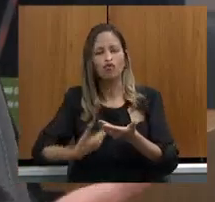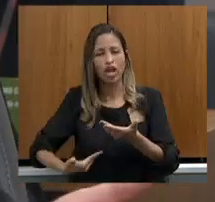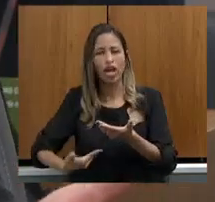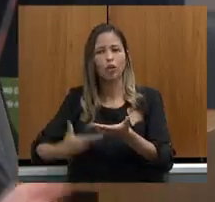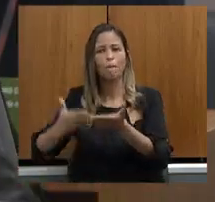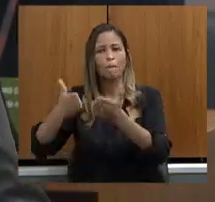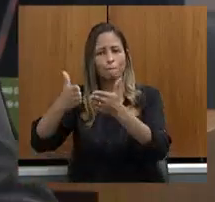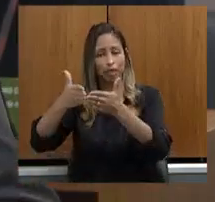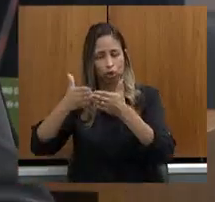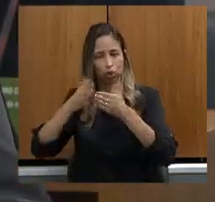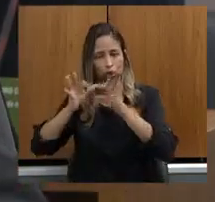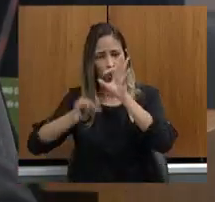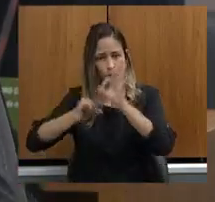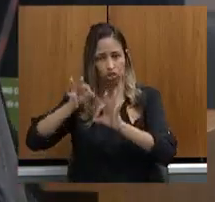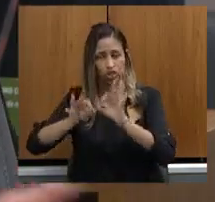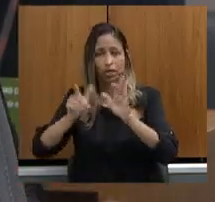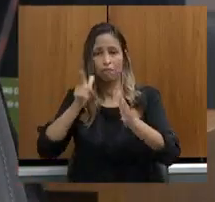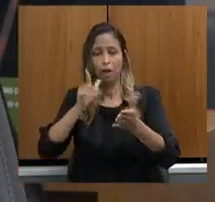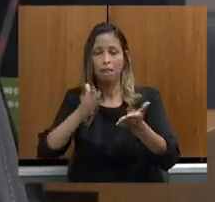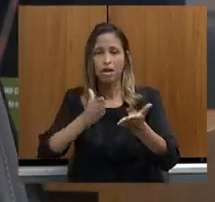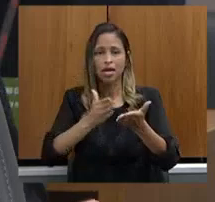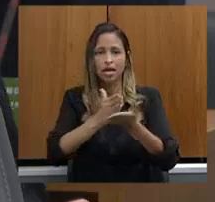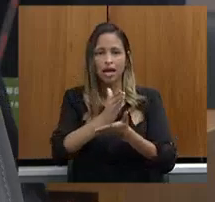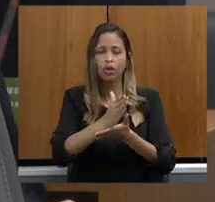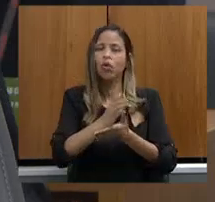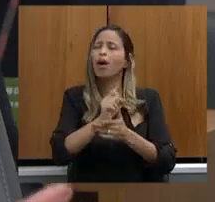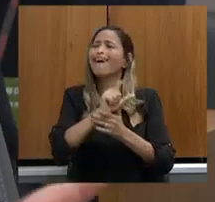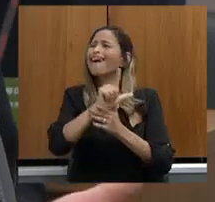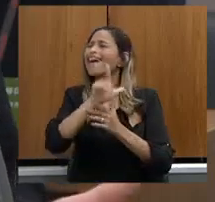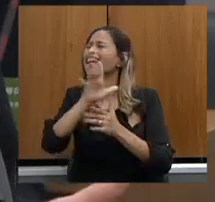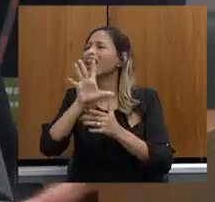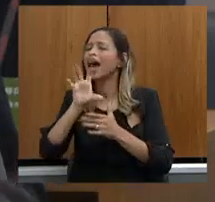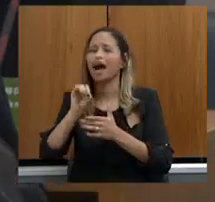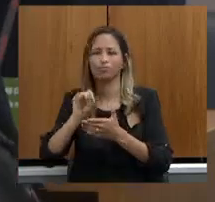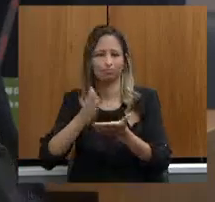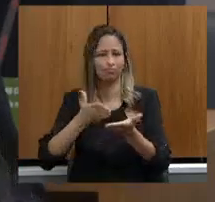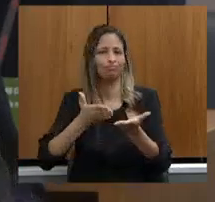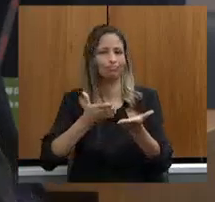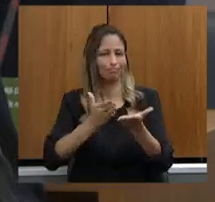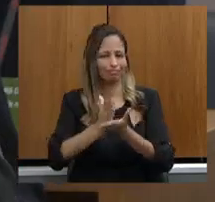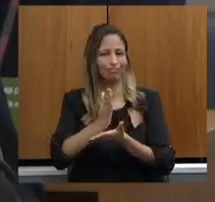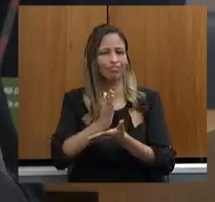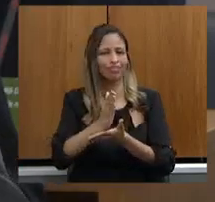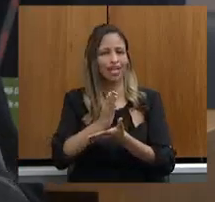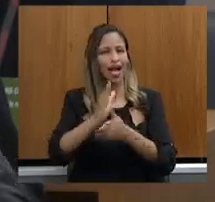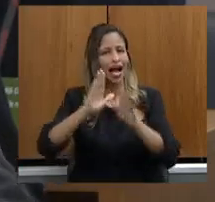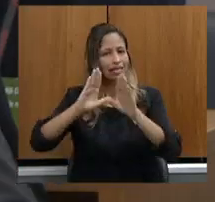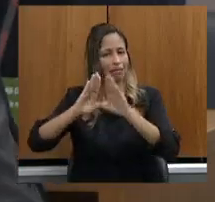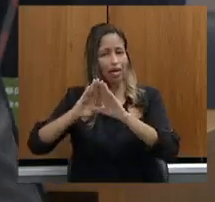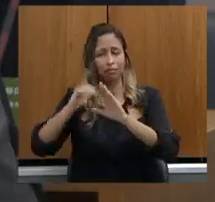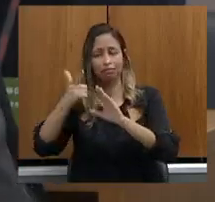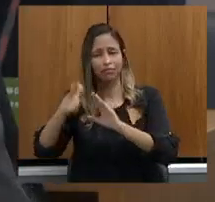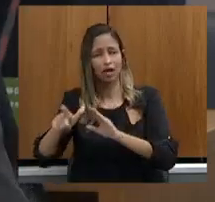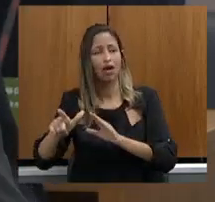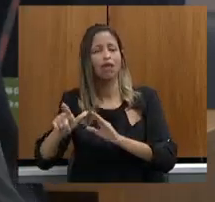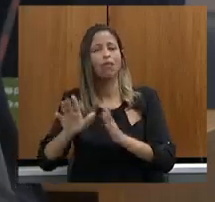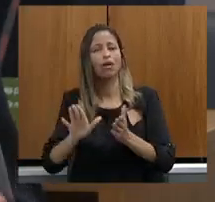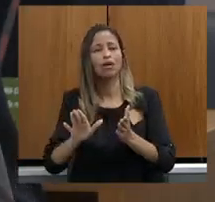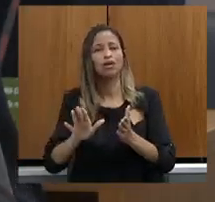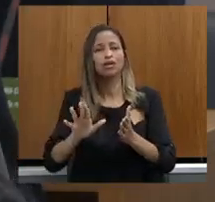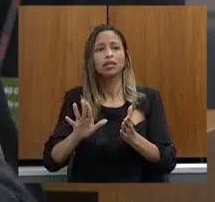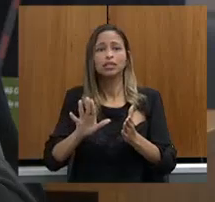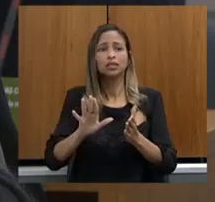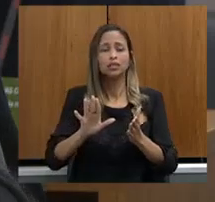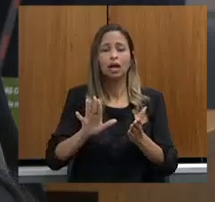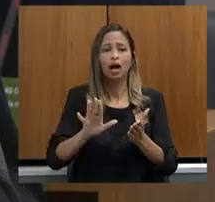ganhou e parece óbvio que ganharia é óbvio Assembleia não recusou então não